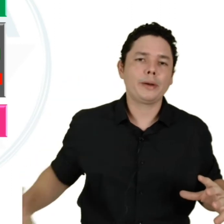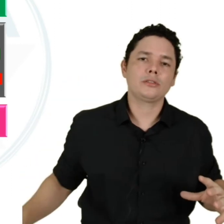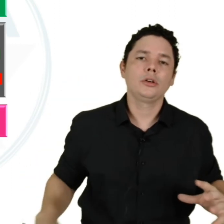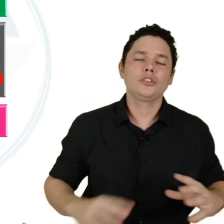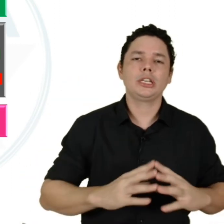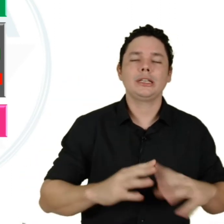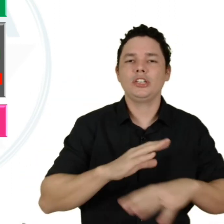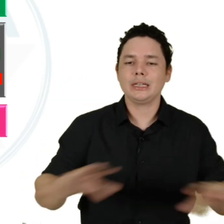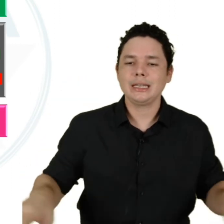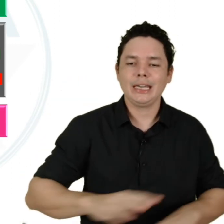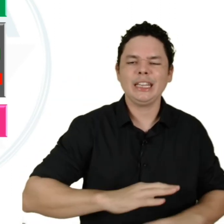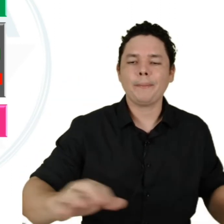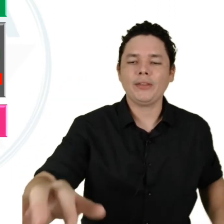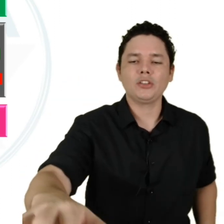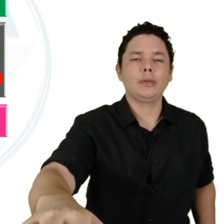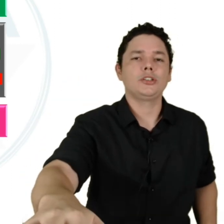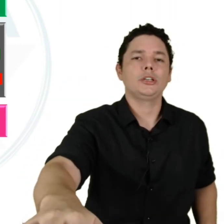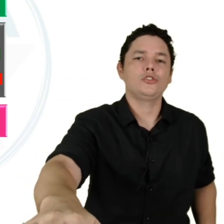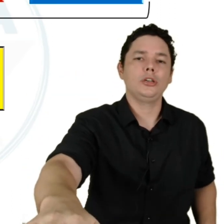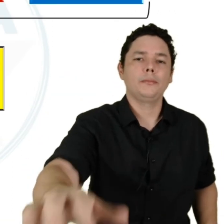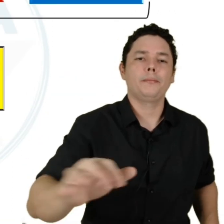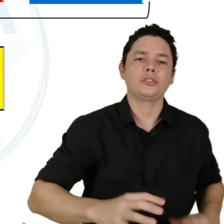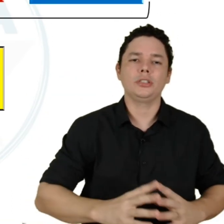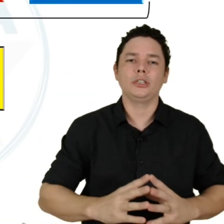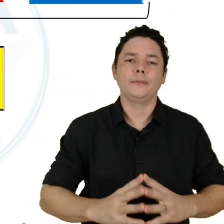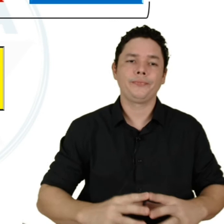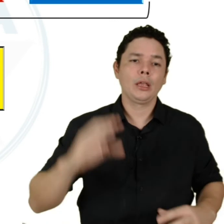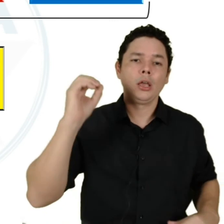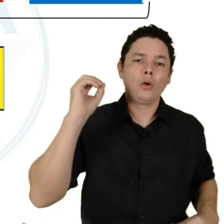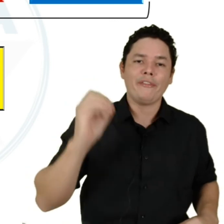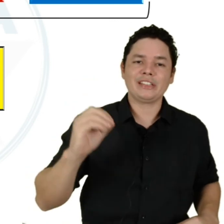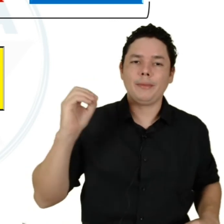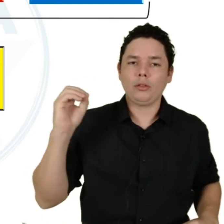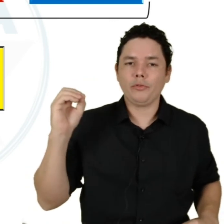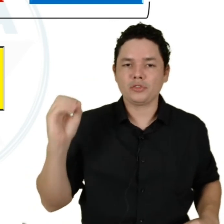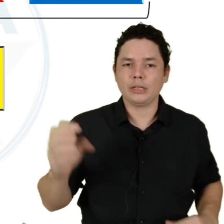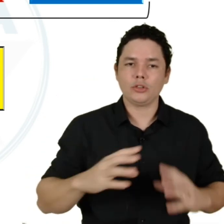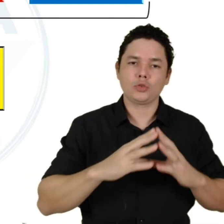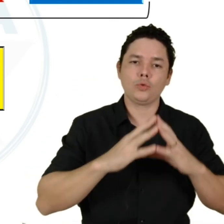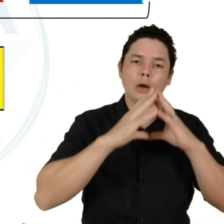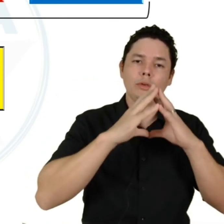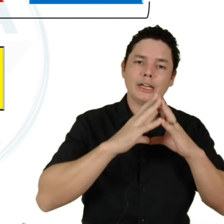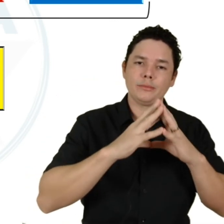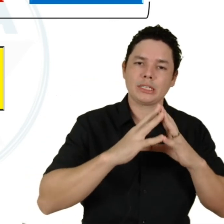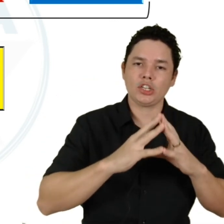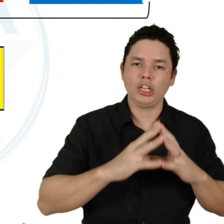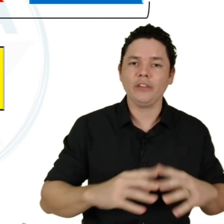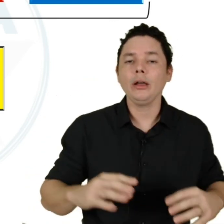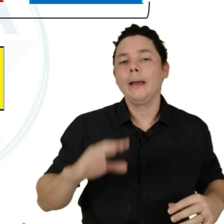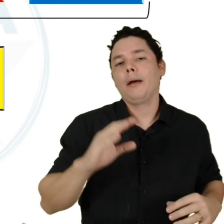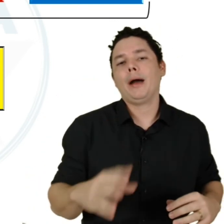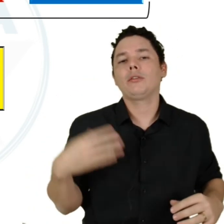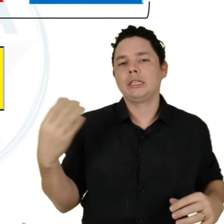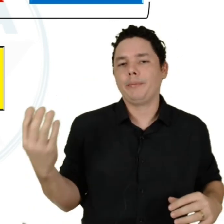no prazo de 30 dias, independentemente de posse. O afastamento do funcionário de sua unidade